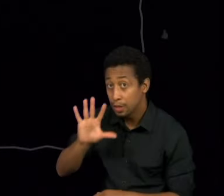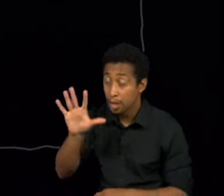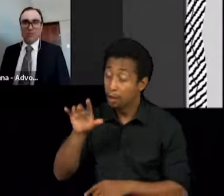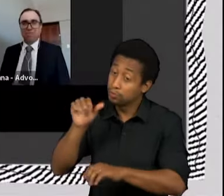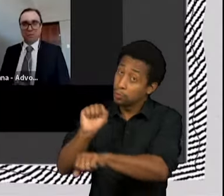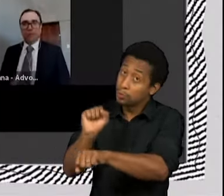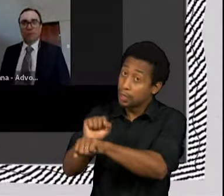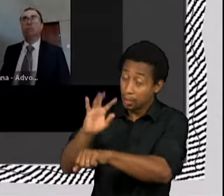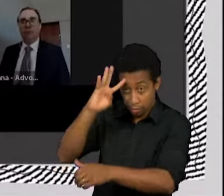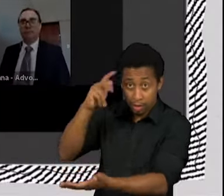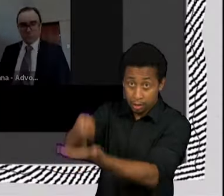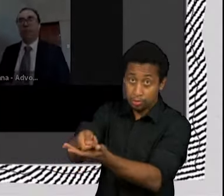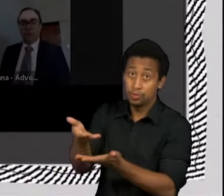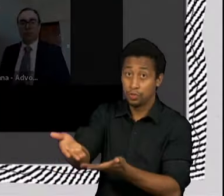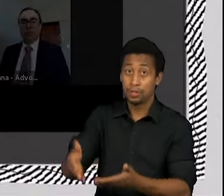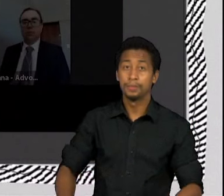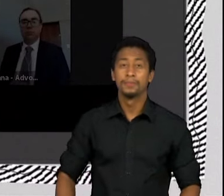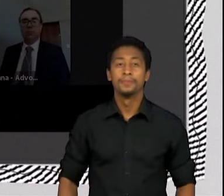jeito